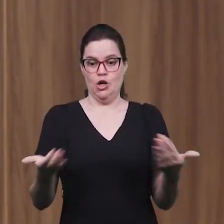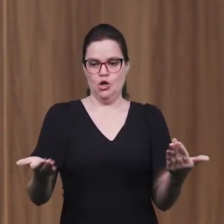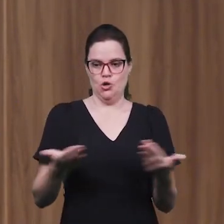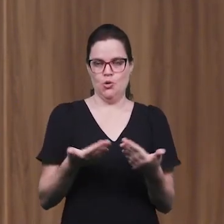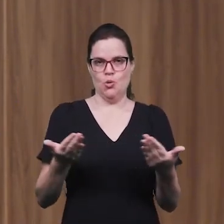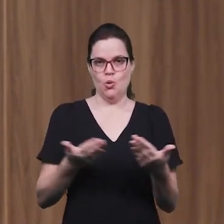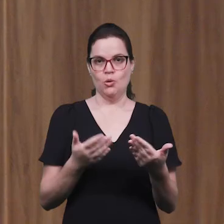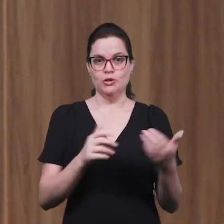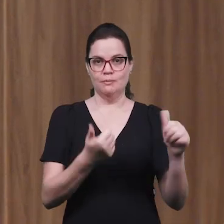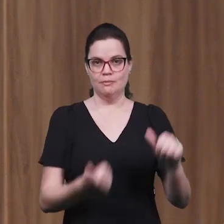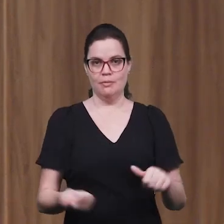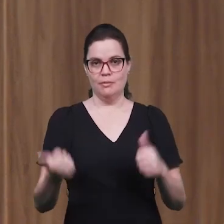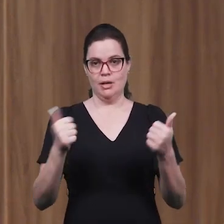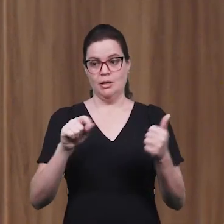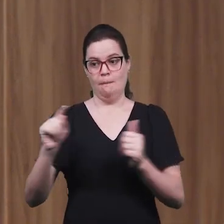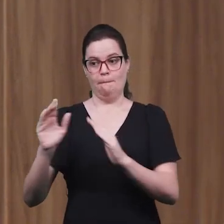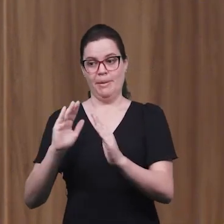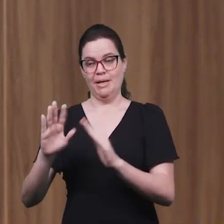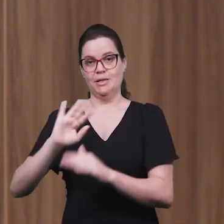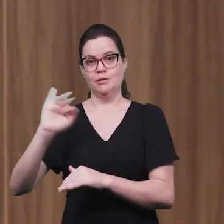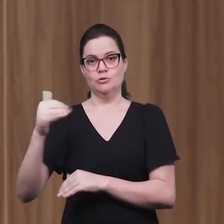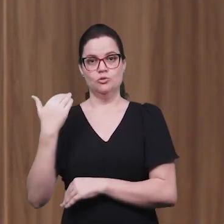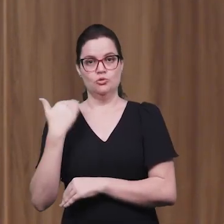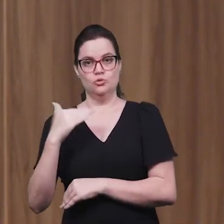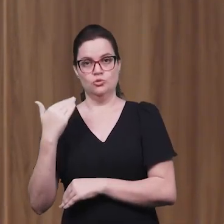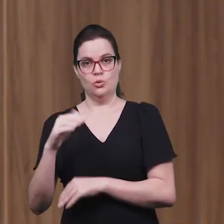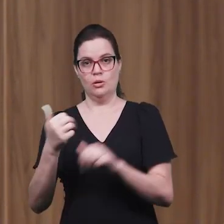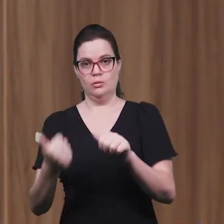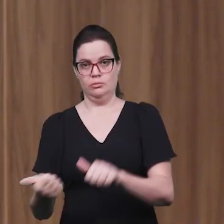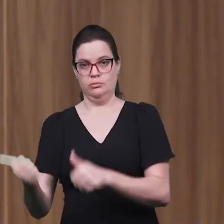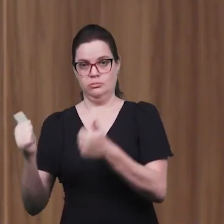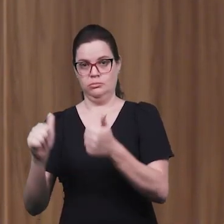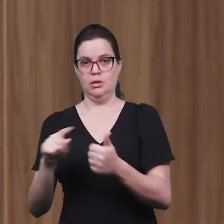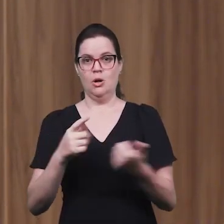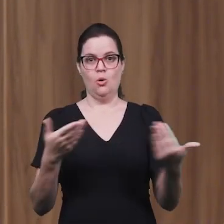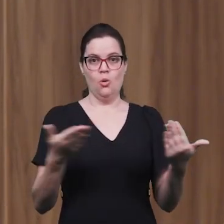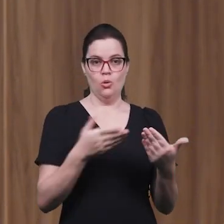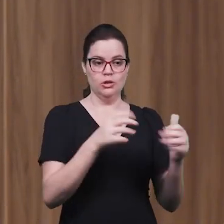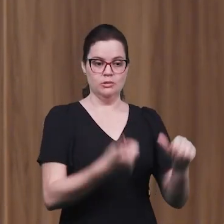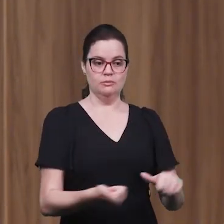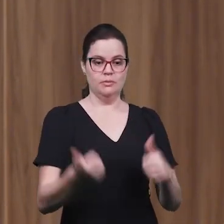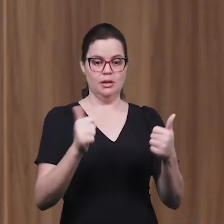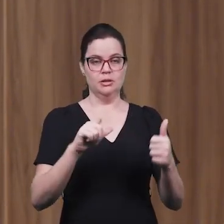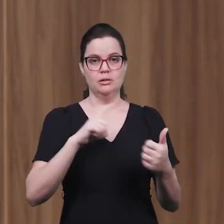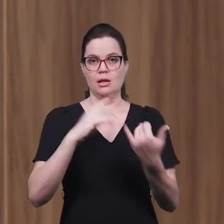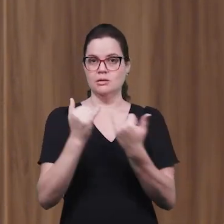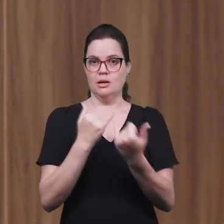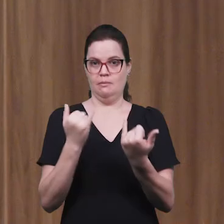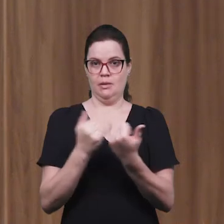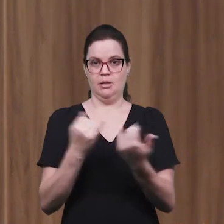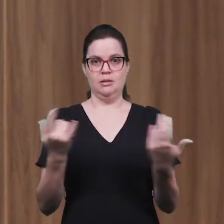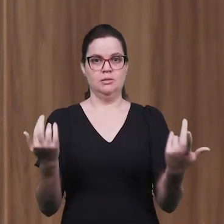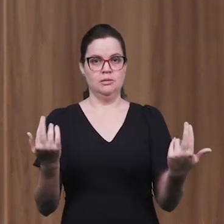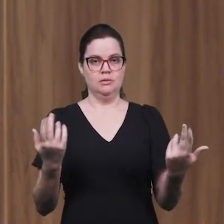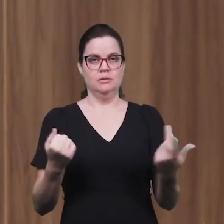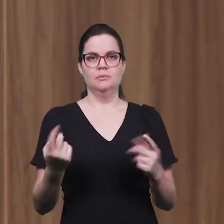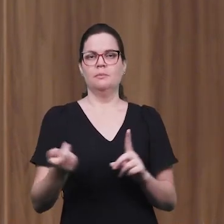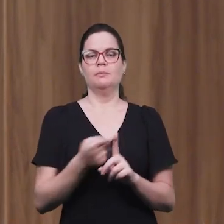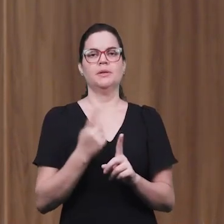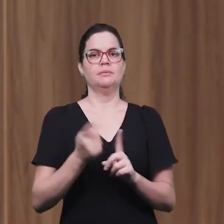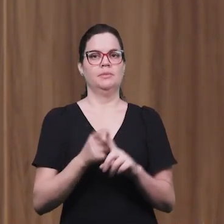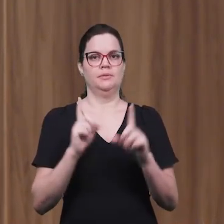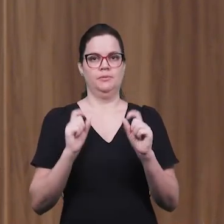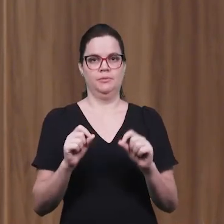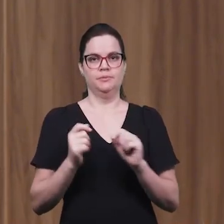cristão hoje praticado, instituído por Jesus, guardam essencialmente grandes semelhanças. Então, a